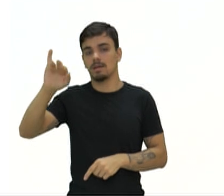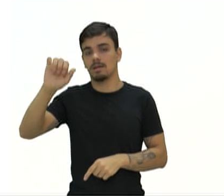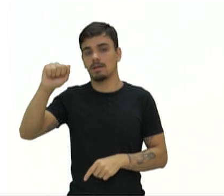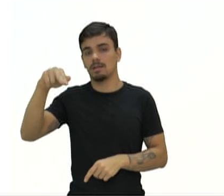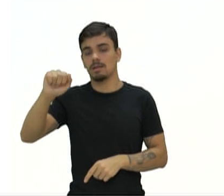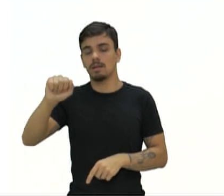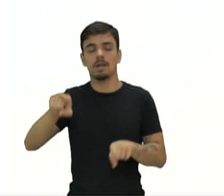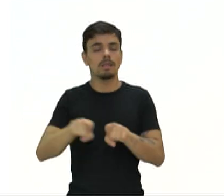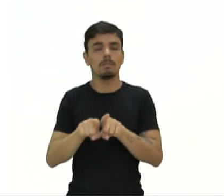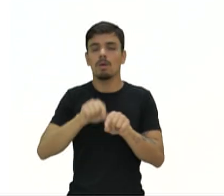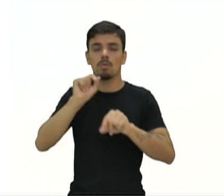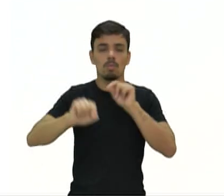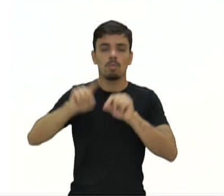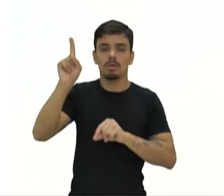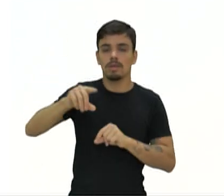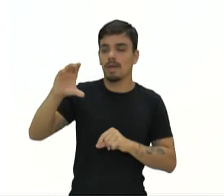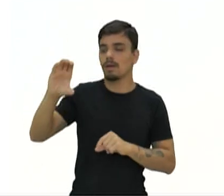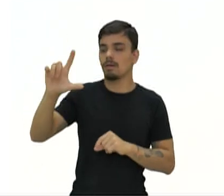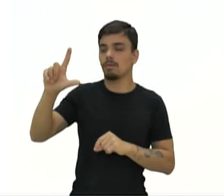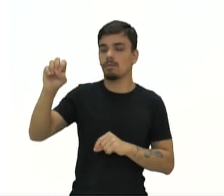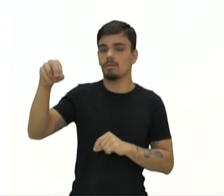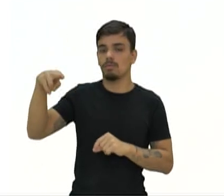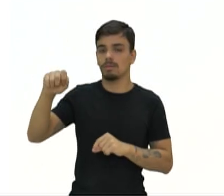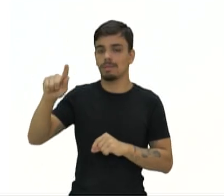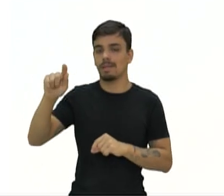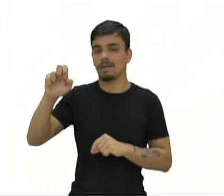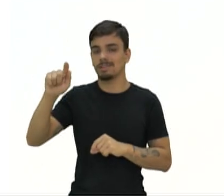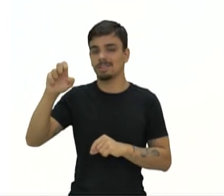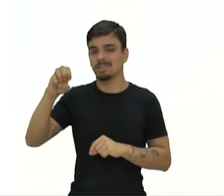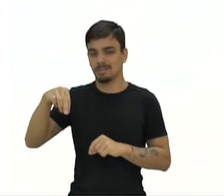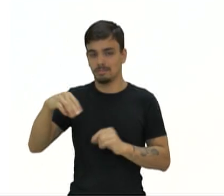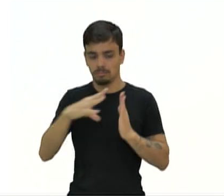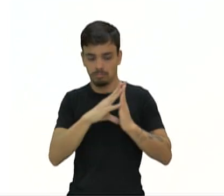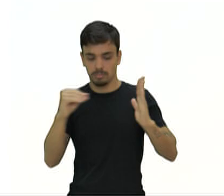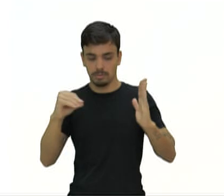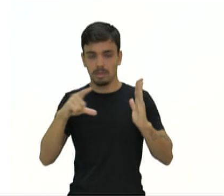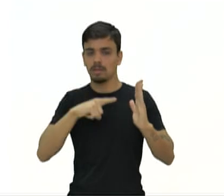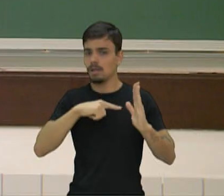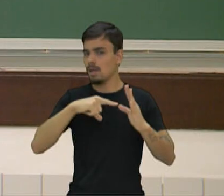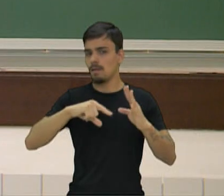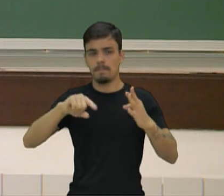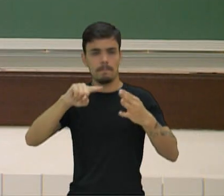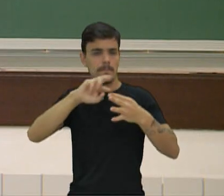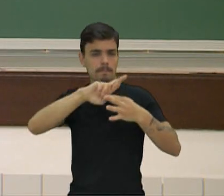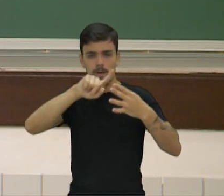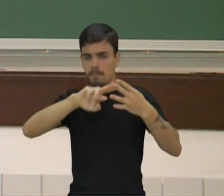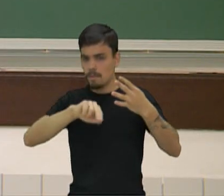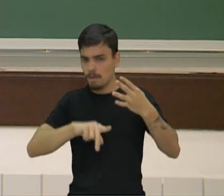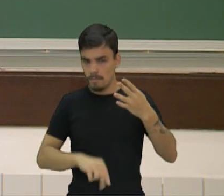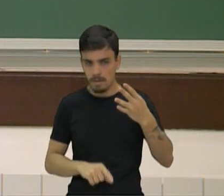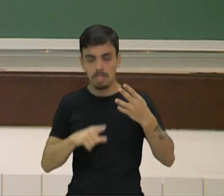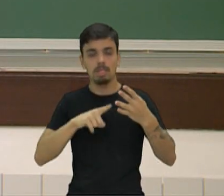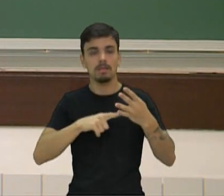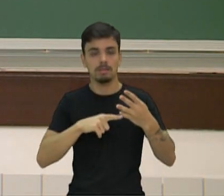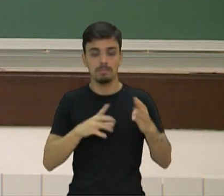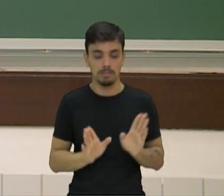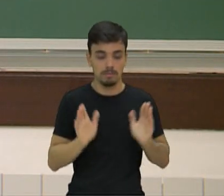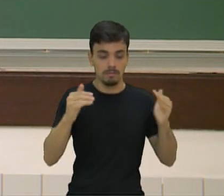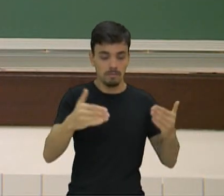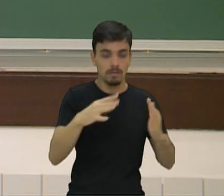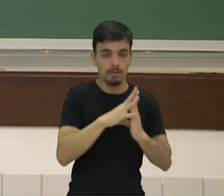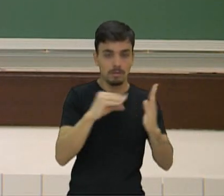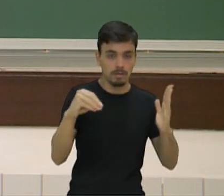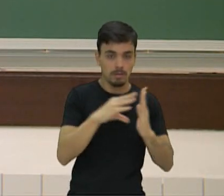de clonagem, mas não tem um tipo só de clonagem, tem diversos tipos e a gente vai ver quais são eles, né? Principalmente com enfoque na